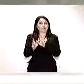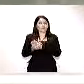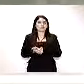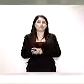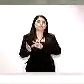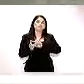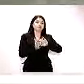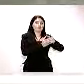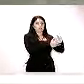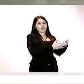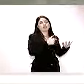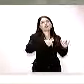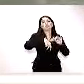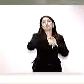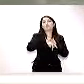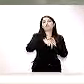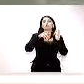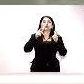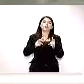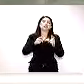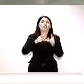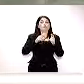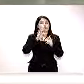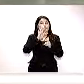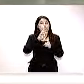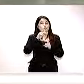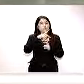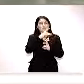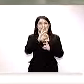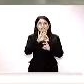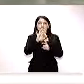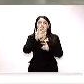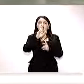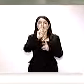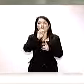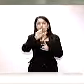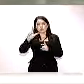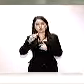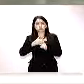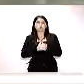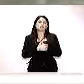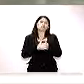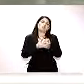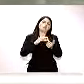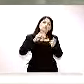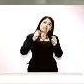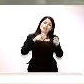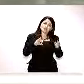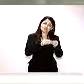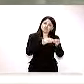Raul Bauab sentença que julgou irregular contratação é um processo que até poderia est